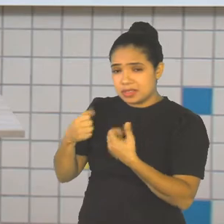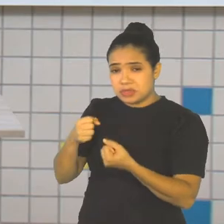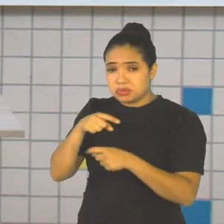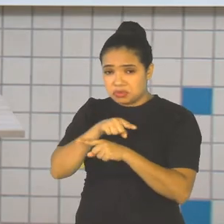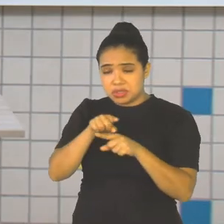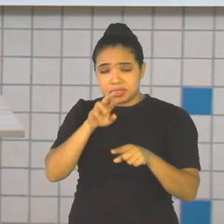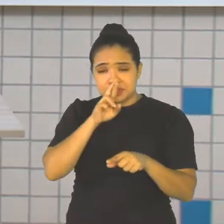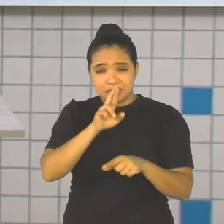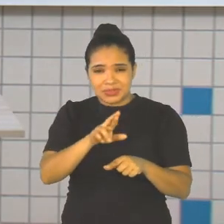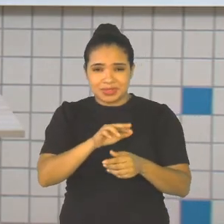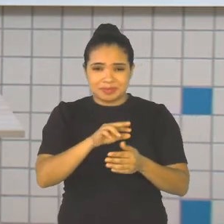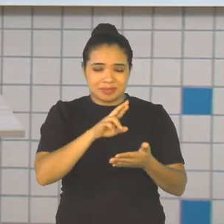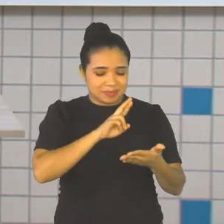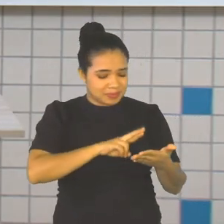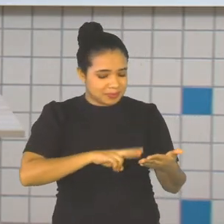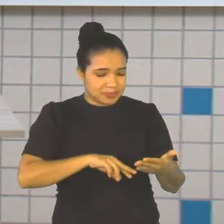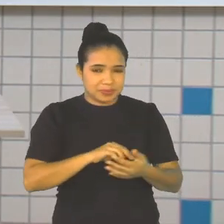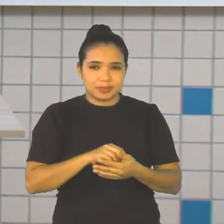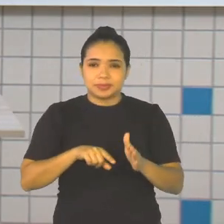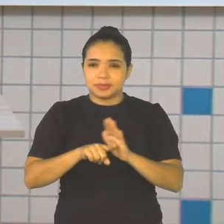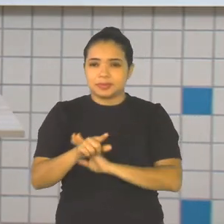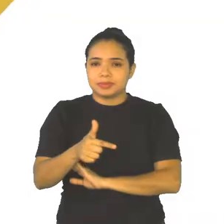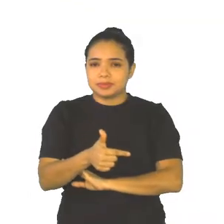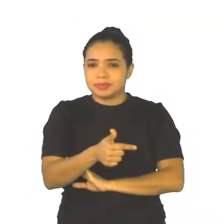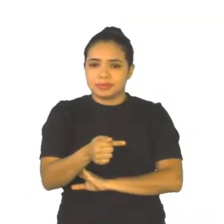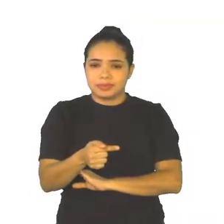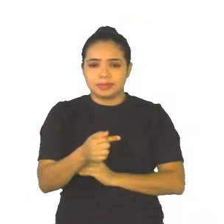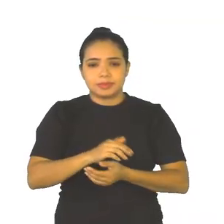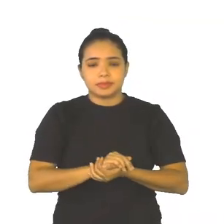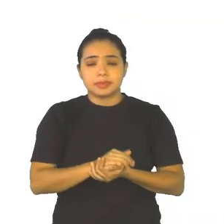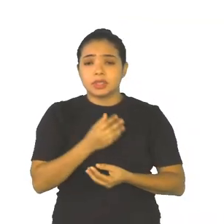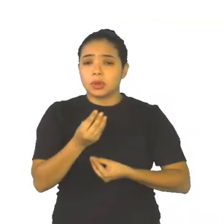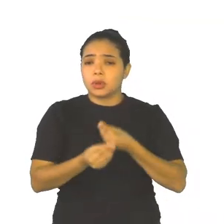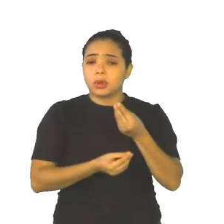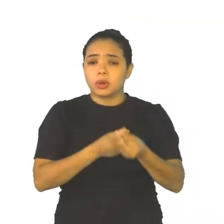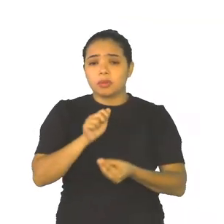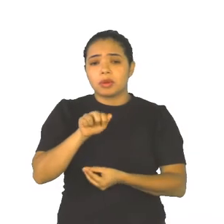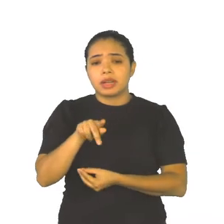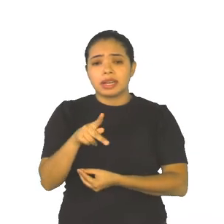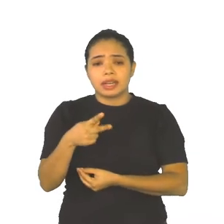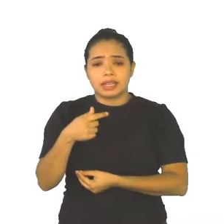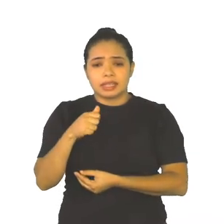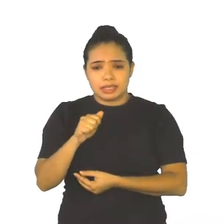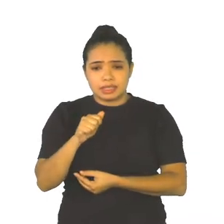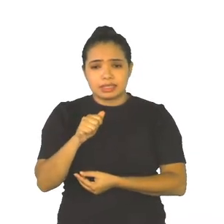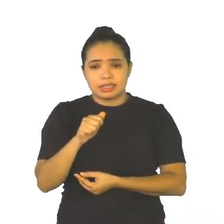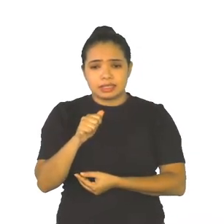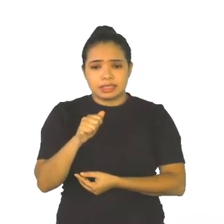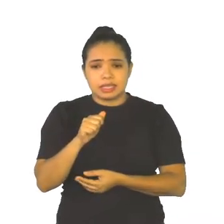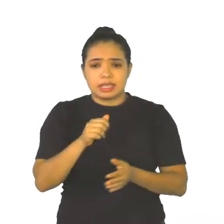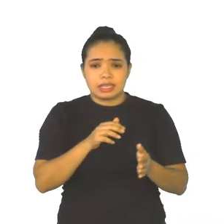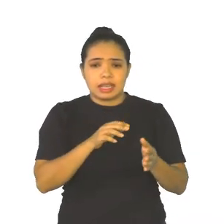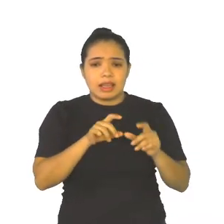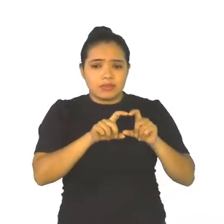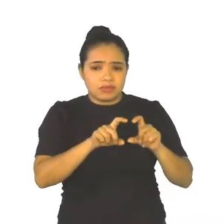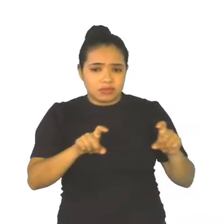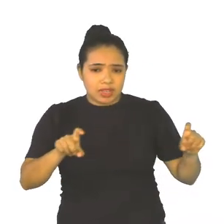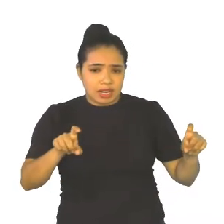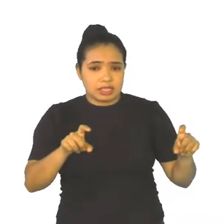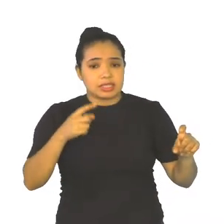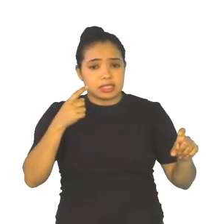responder aí. Questão 27. Como Aninha interpreta a frase dita pela